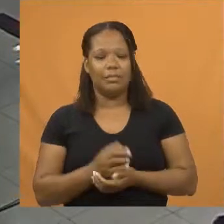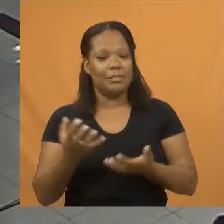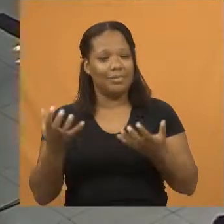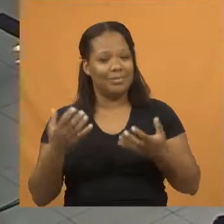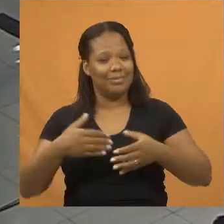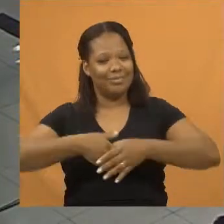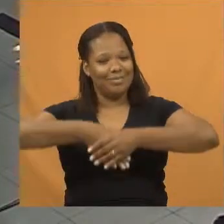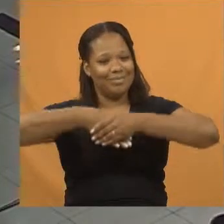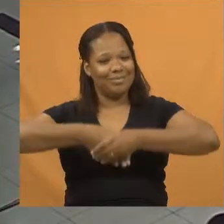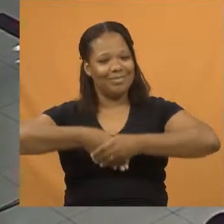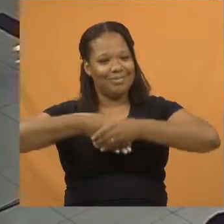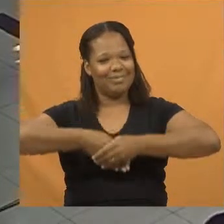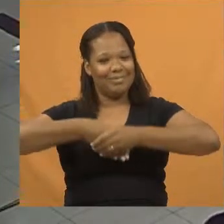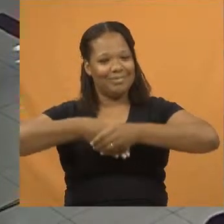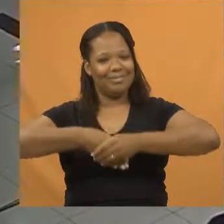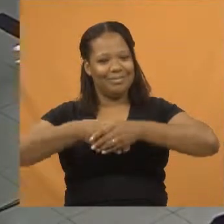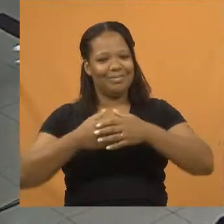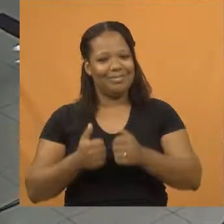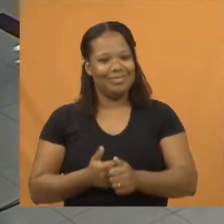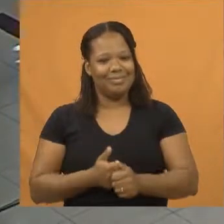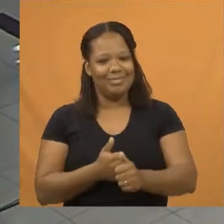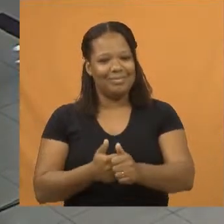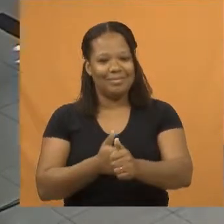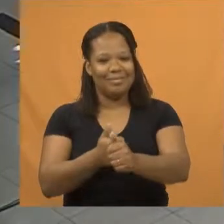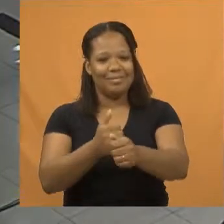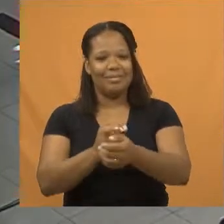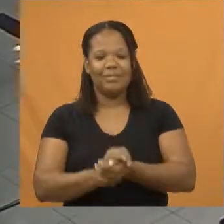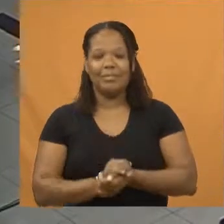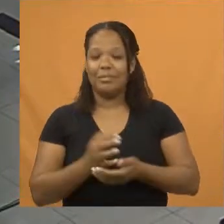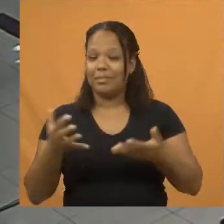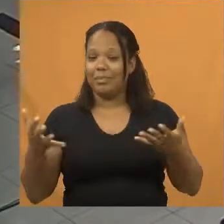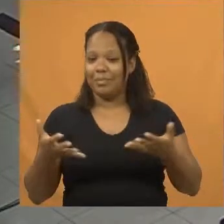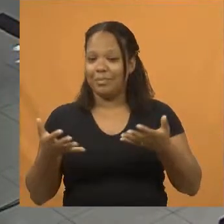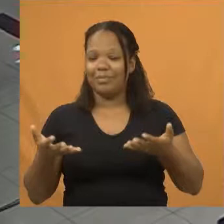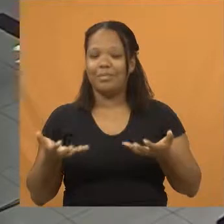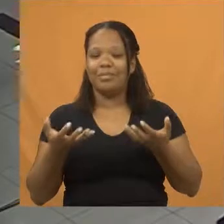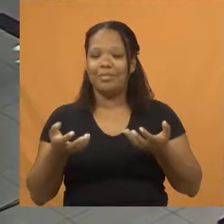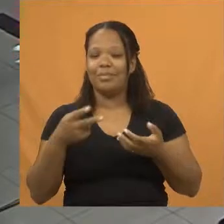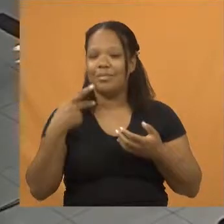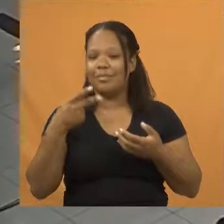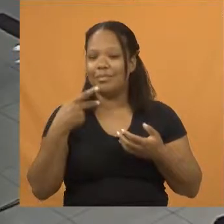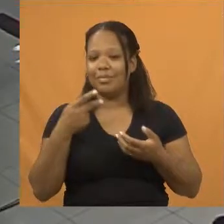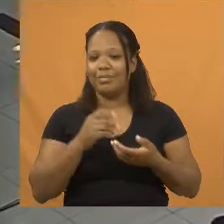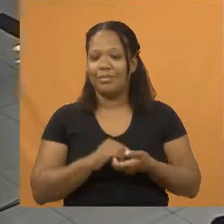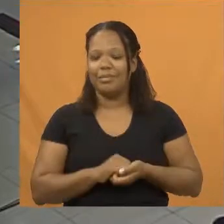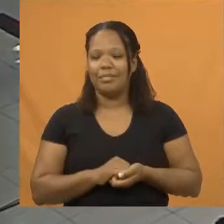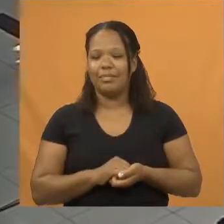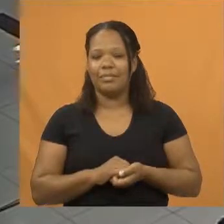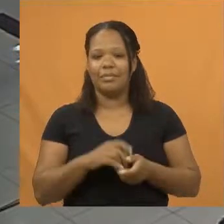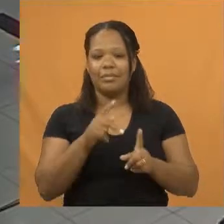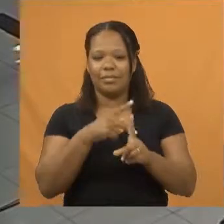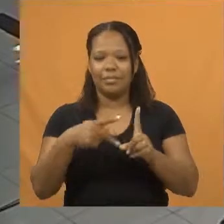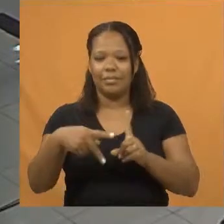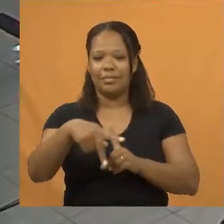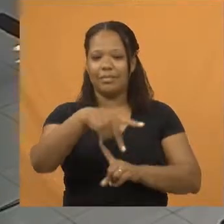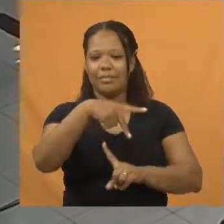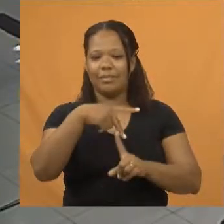Quero cumprimentar a todos que estão nos acompanhando. E hoje eu quero falar aqui sobre a